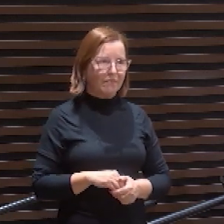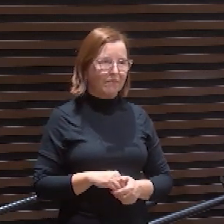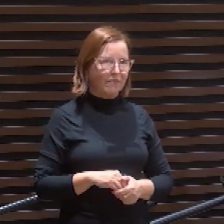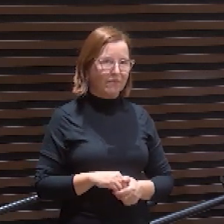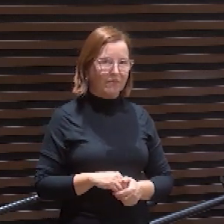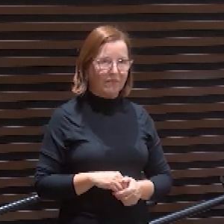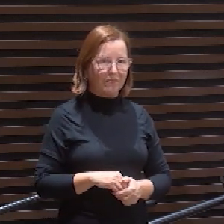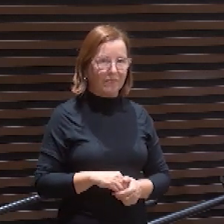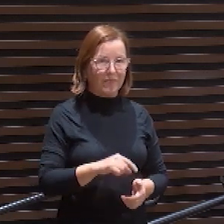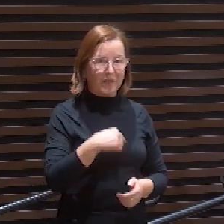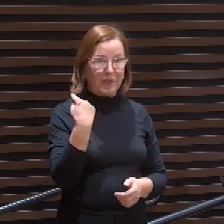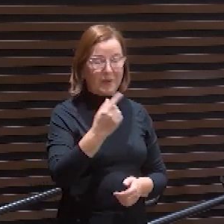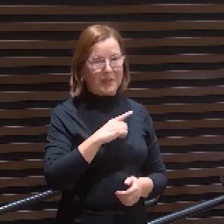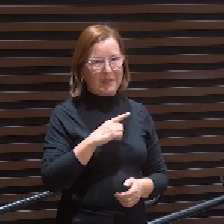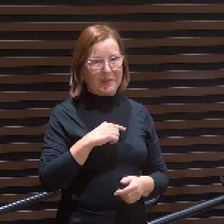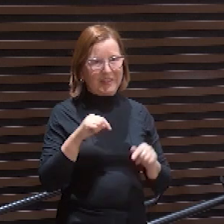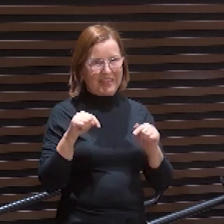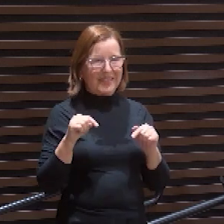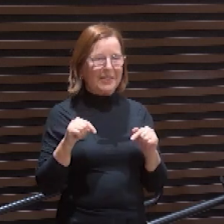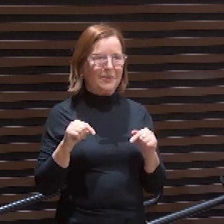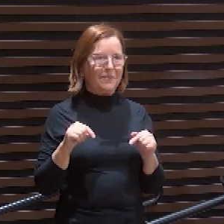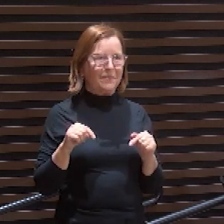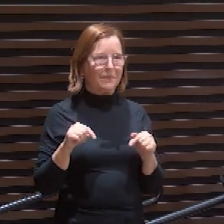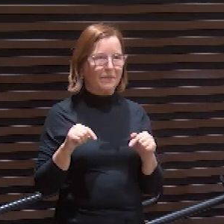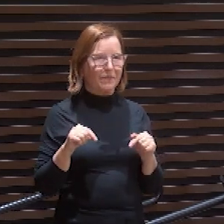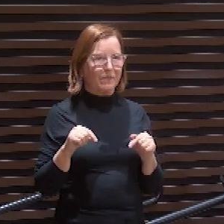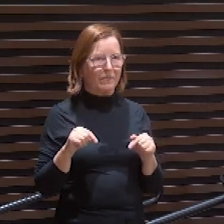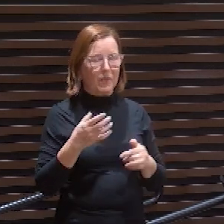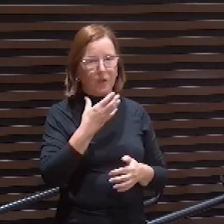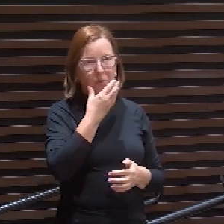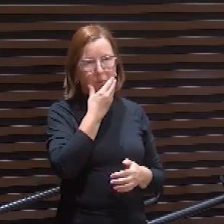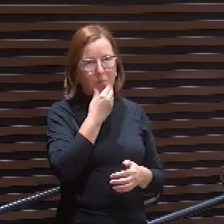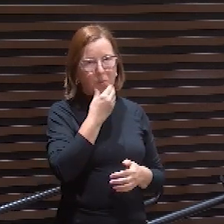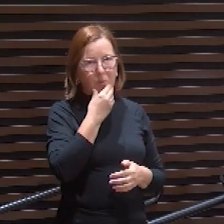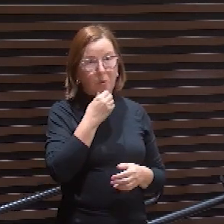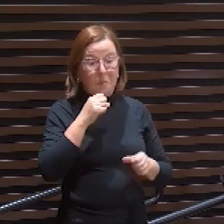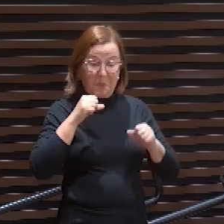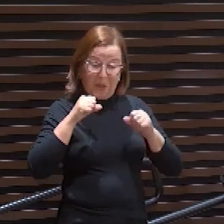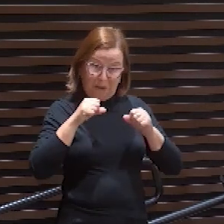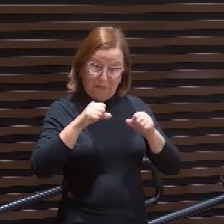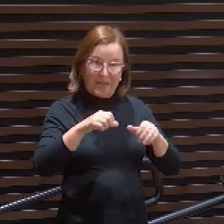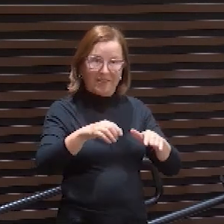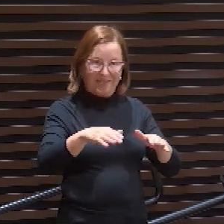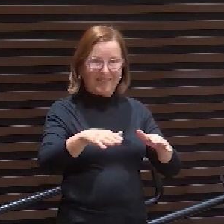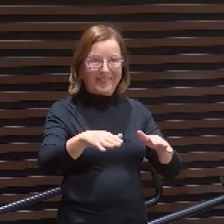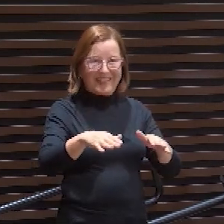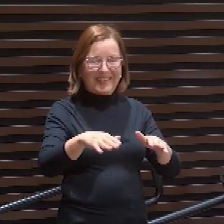Nós temos aqui um homem que é abençoado